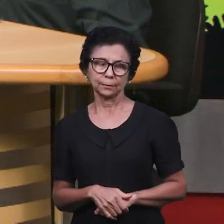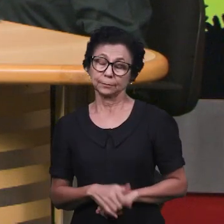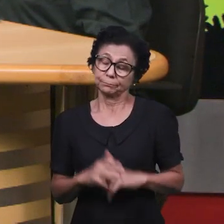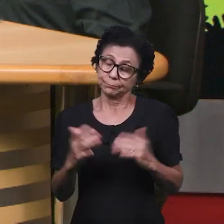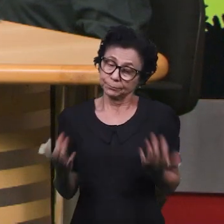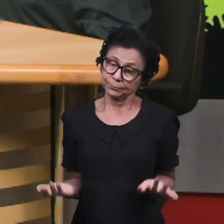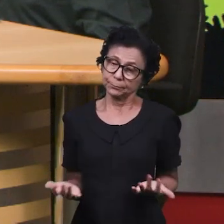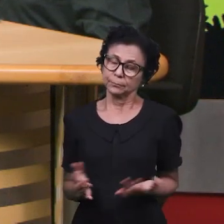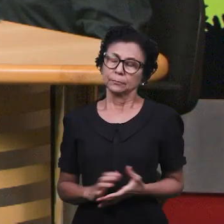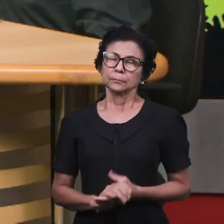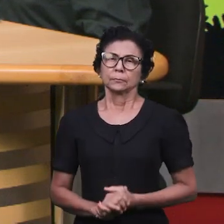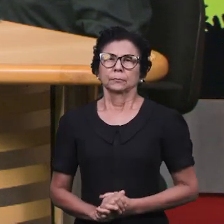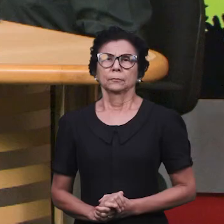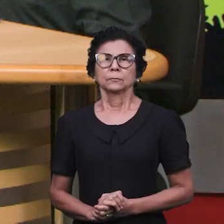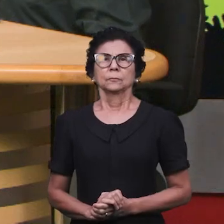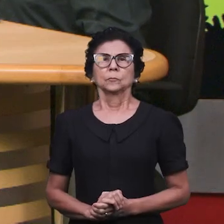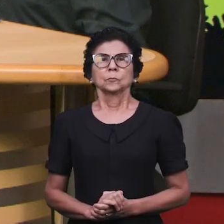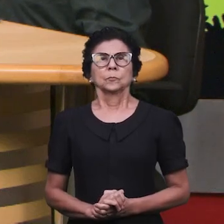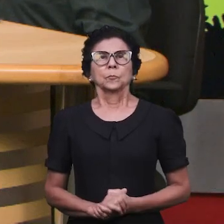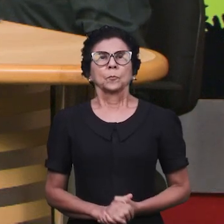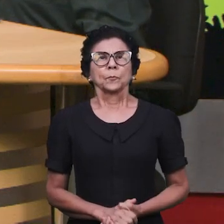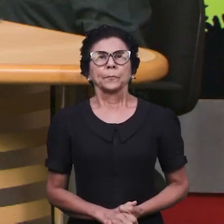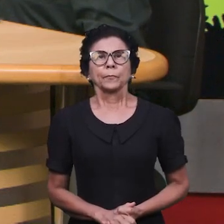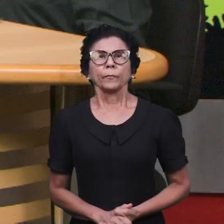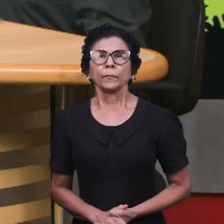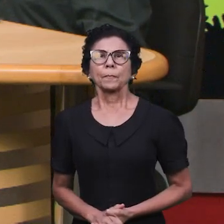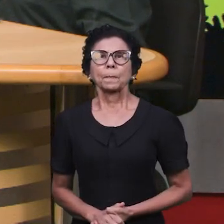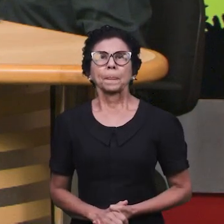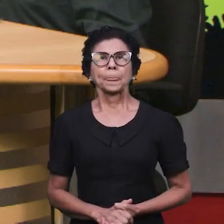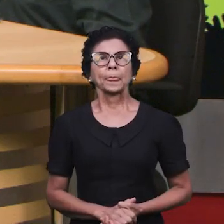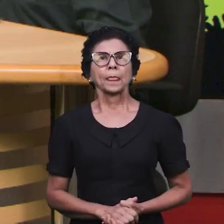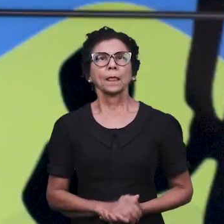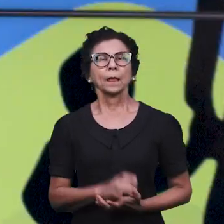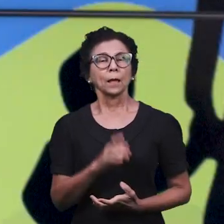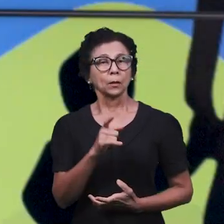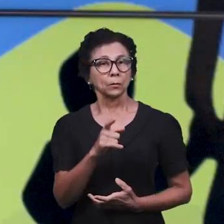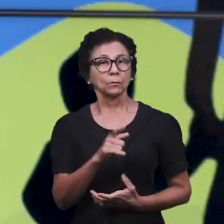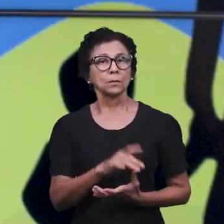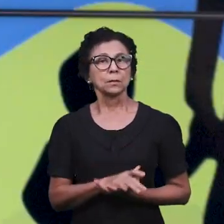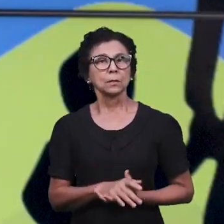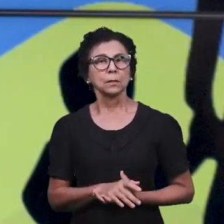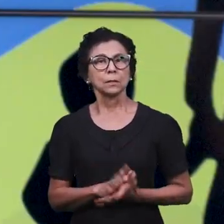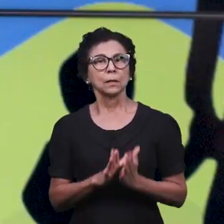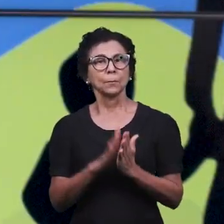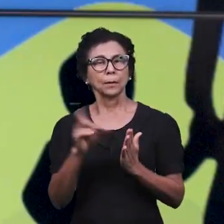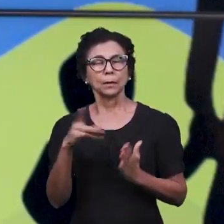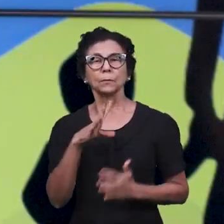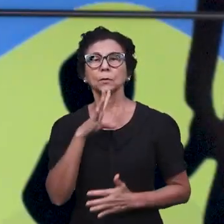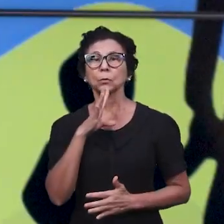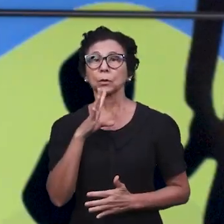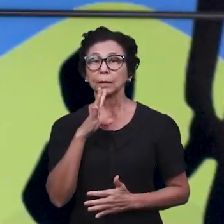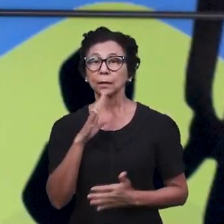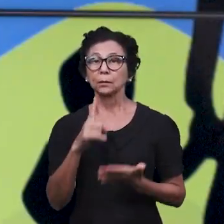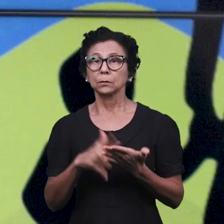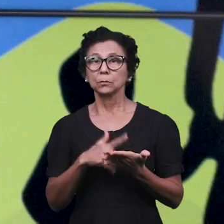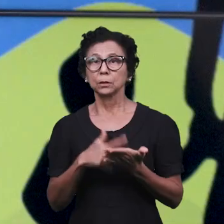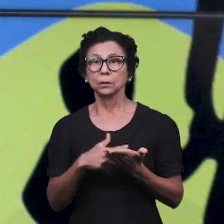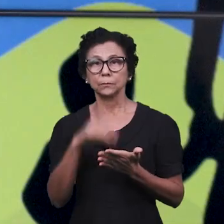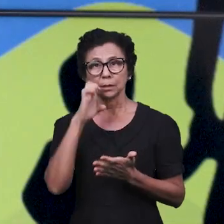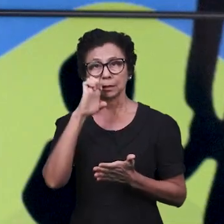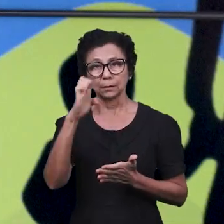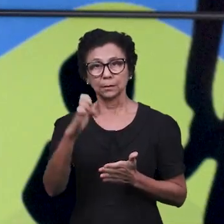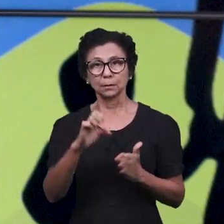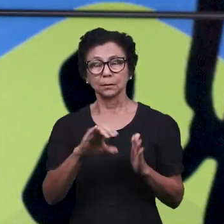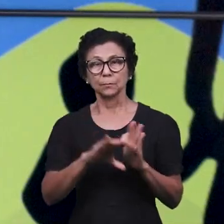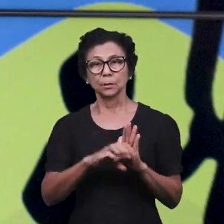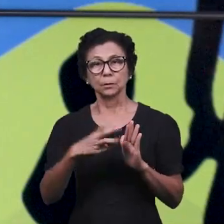perturbado. Isso nós não queremos para os nossos filhos. Porque você, pai, conhecedor da palavra, sabe que lá em